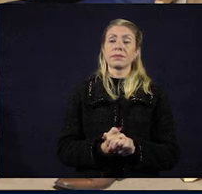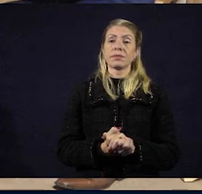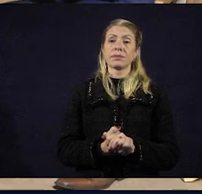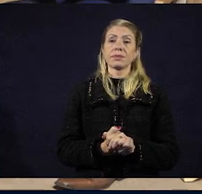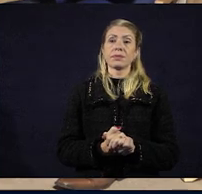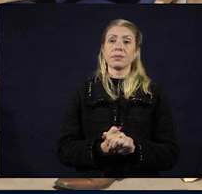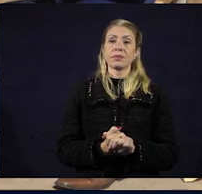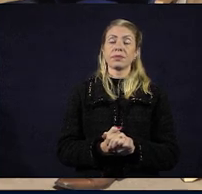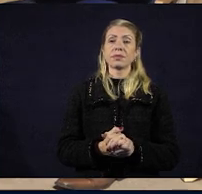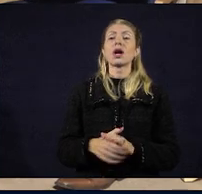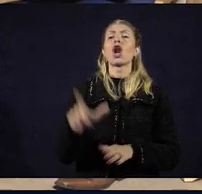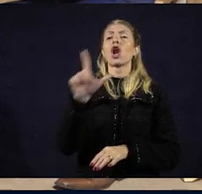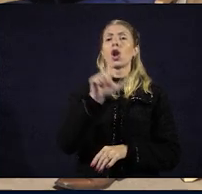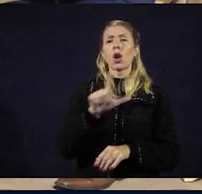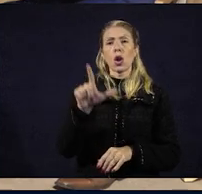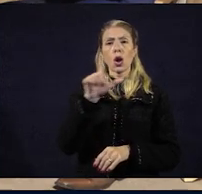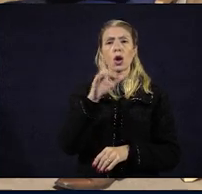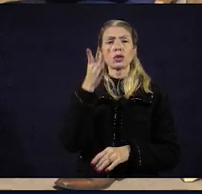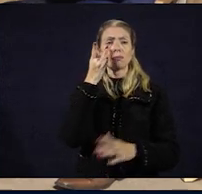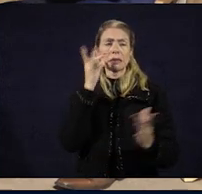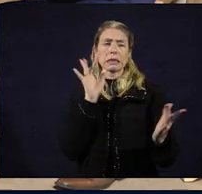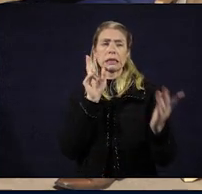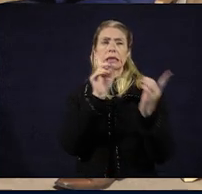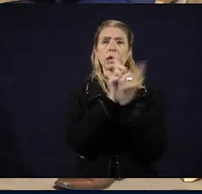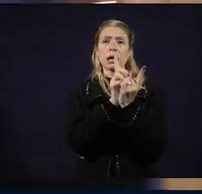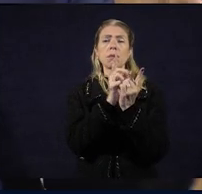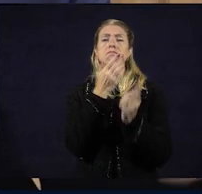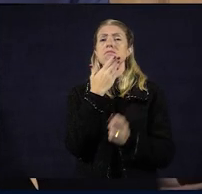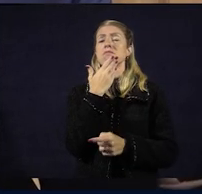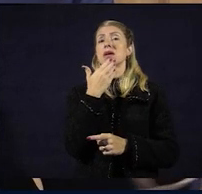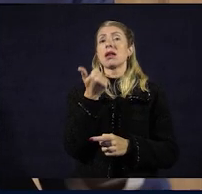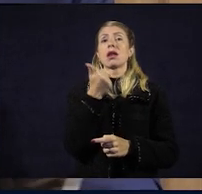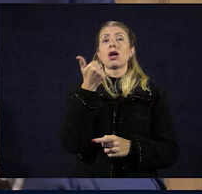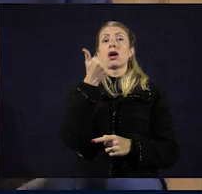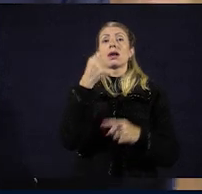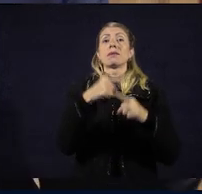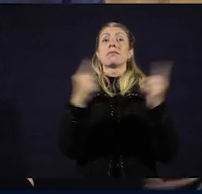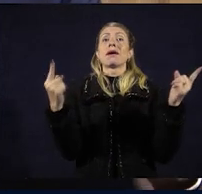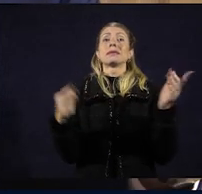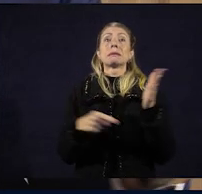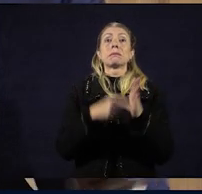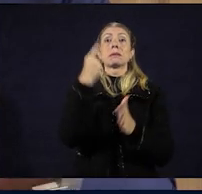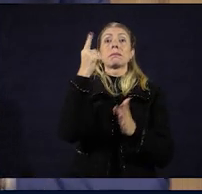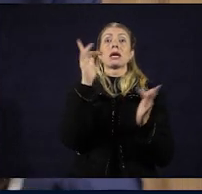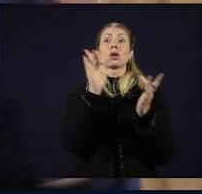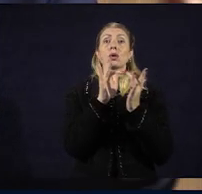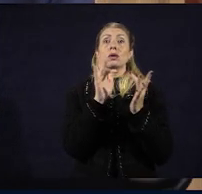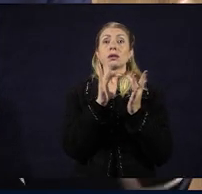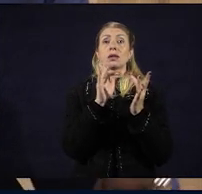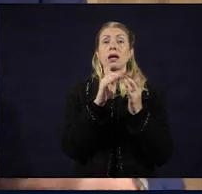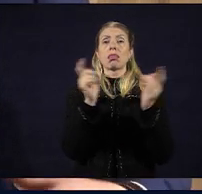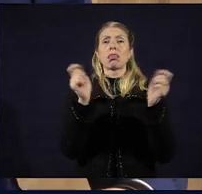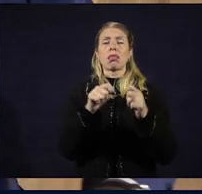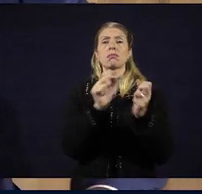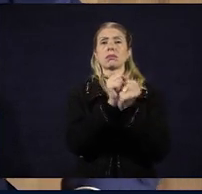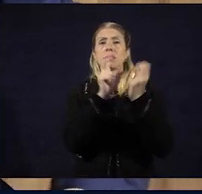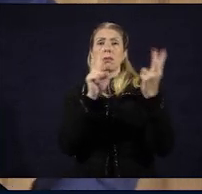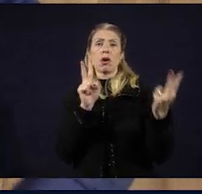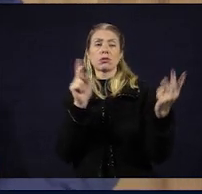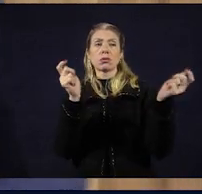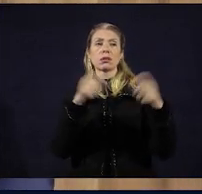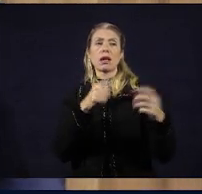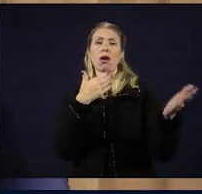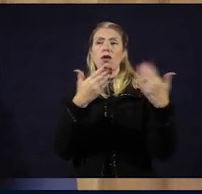Face a Face é ótimo né mas para primeiro contato a hora que o cara tá te conhecendo a primeira vez eu acho que pode ser remoto com fala com muito mais gente